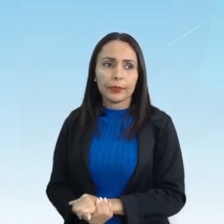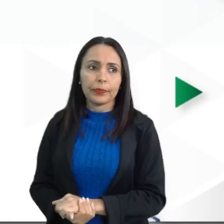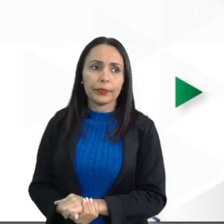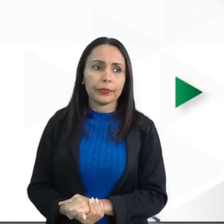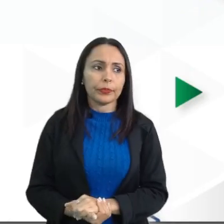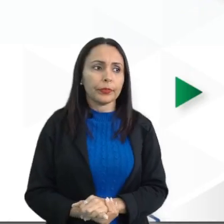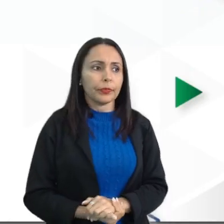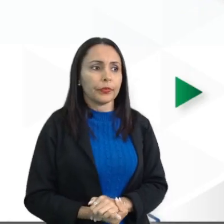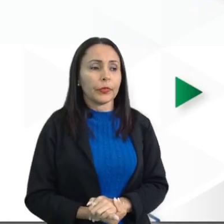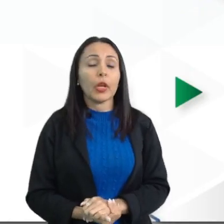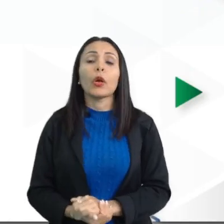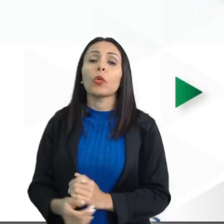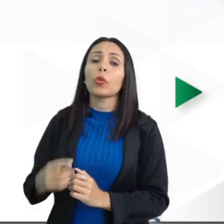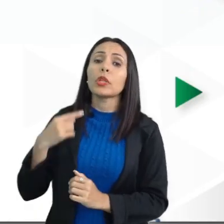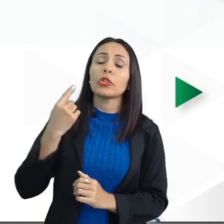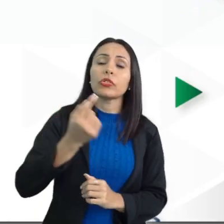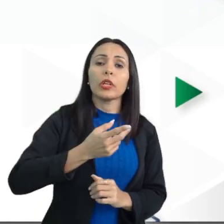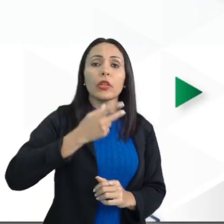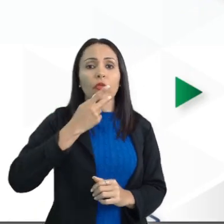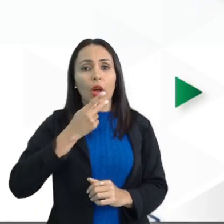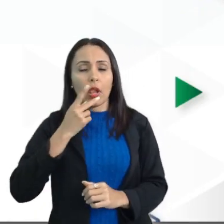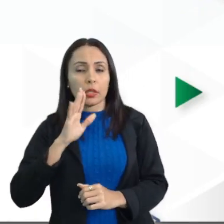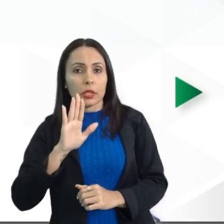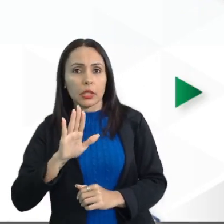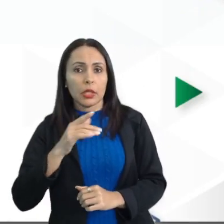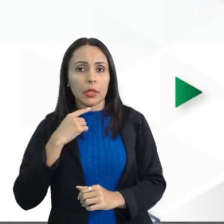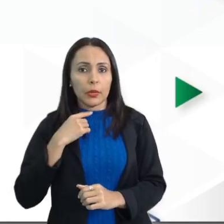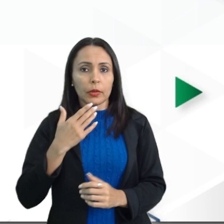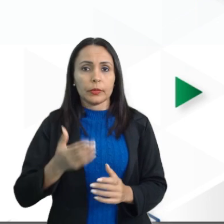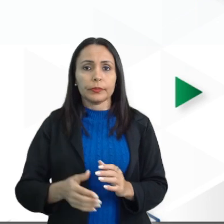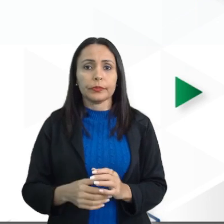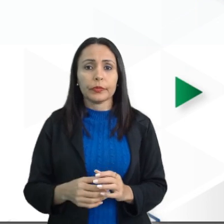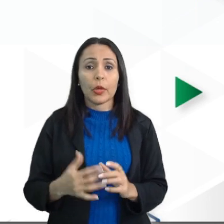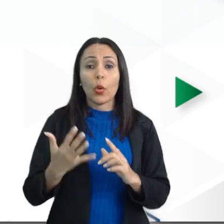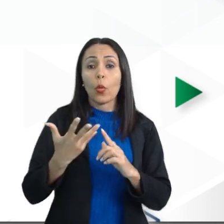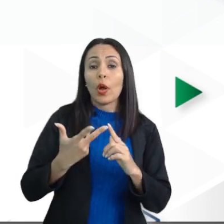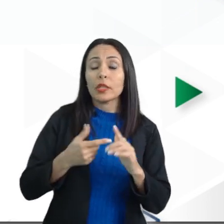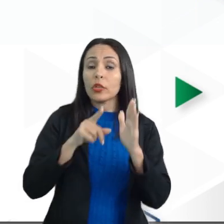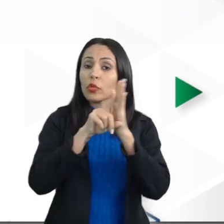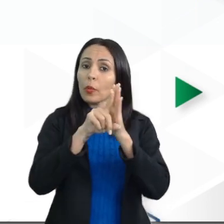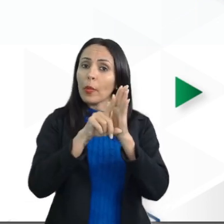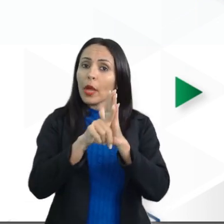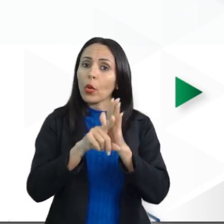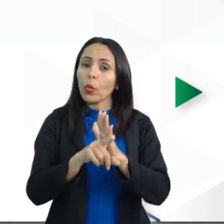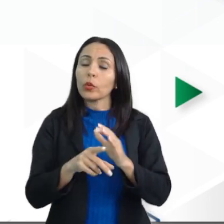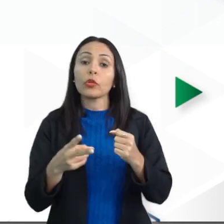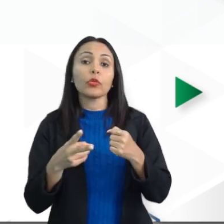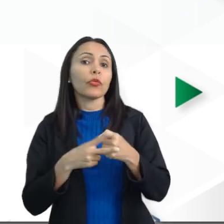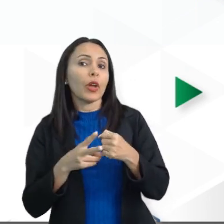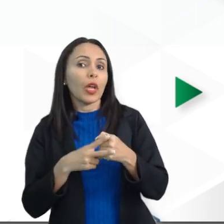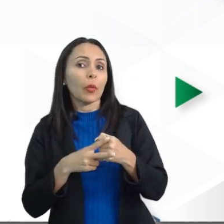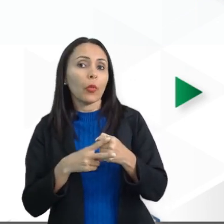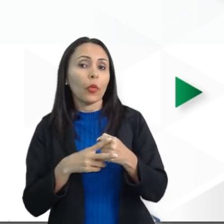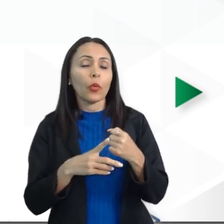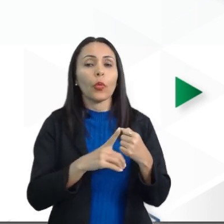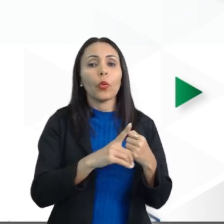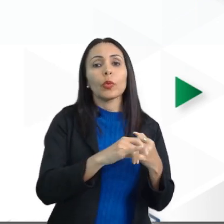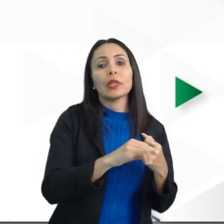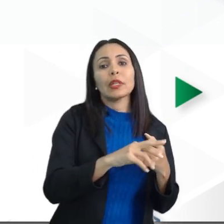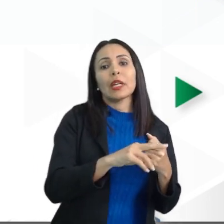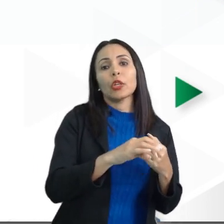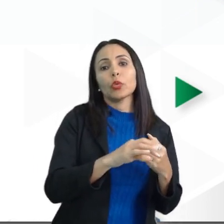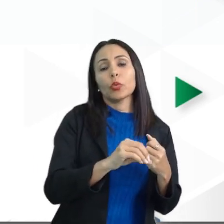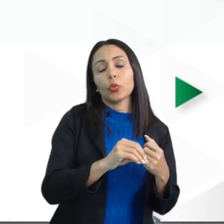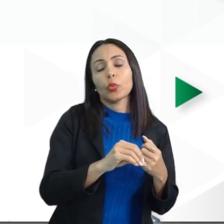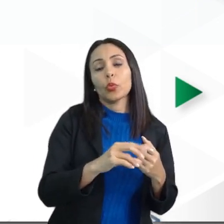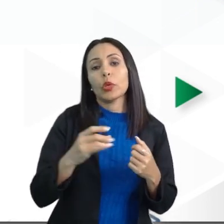Vamos lá. Quando a gente fala assim sobre quais as perguntas do verbo direto, quais as